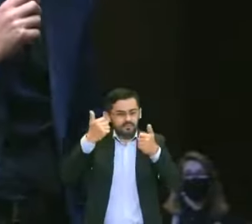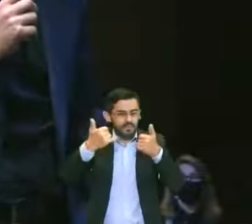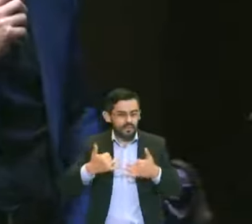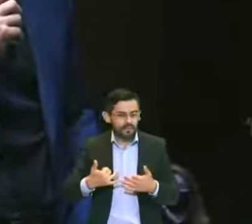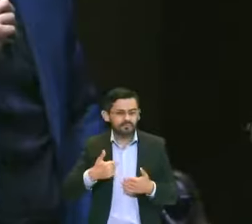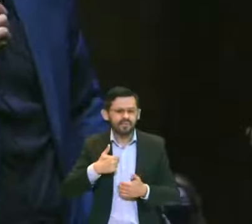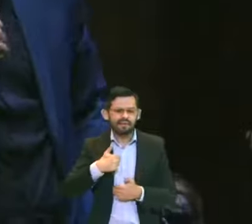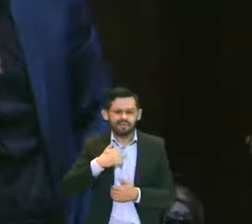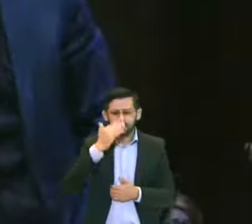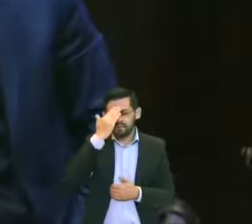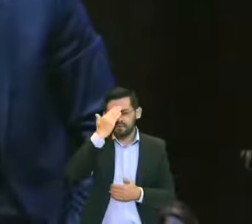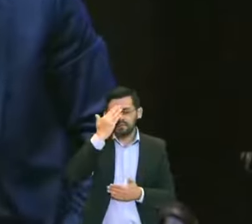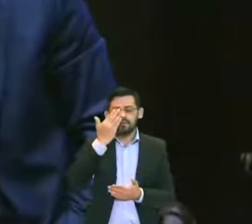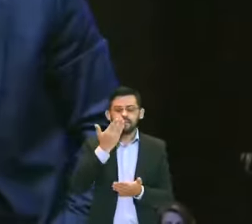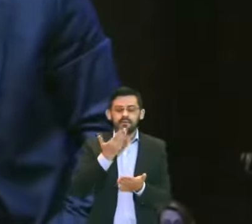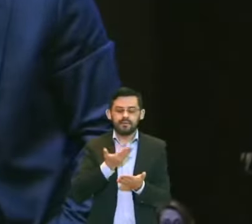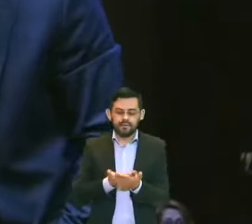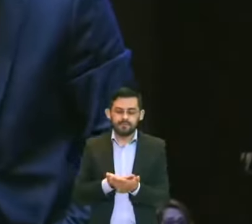Eu creio que